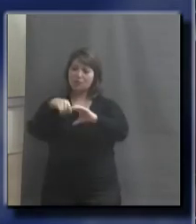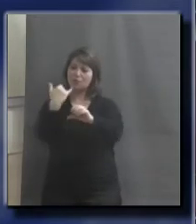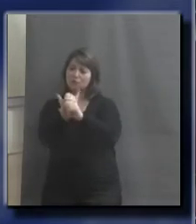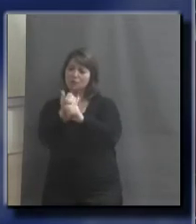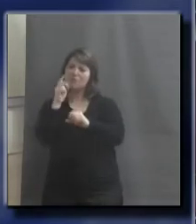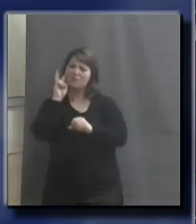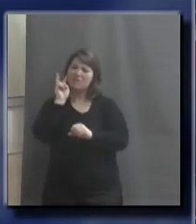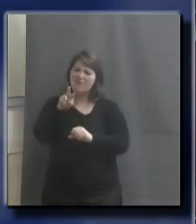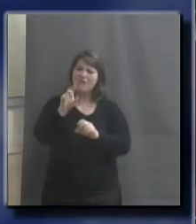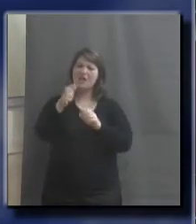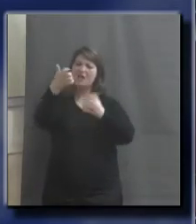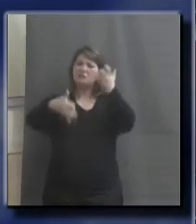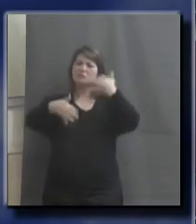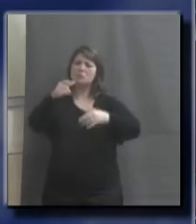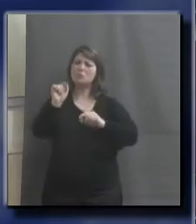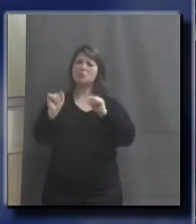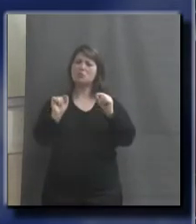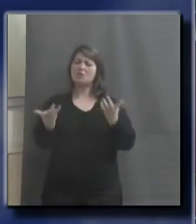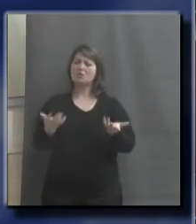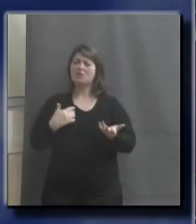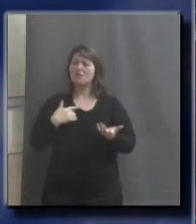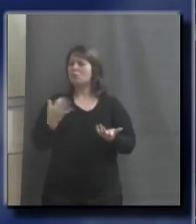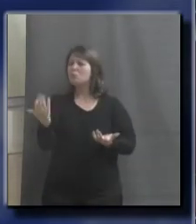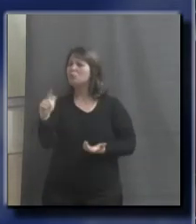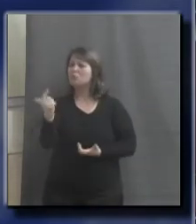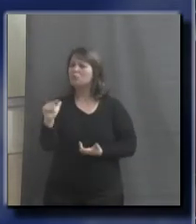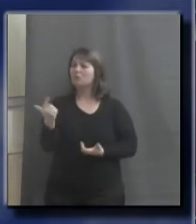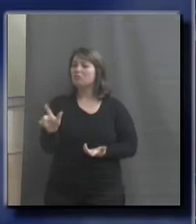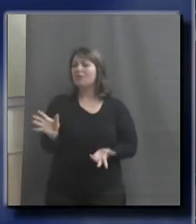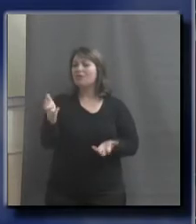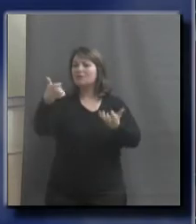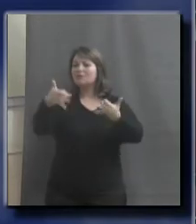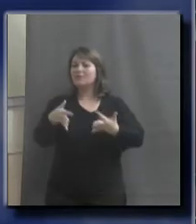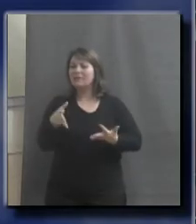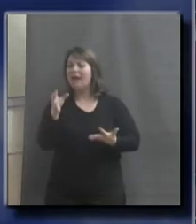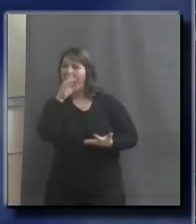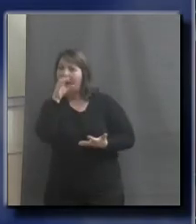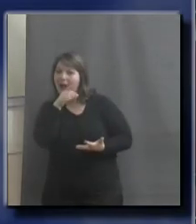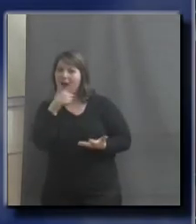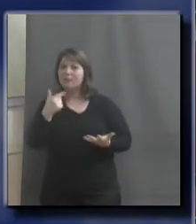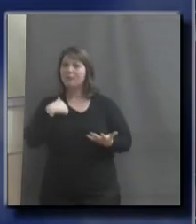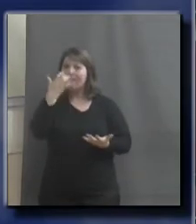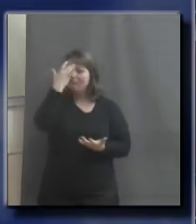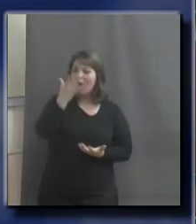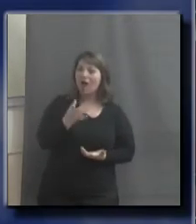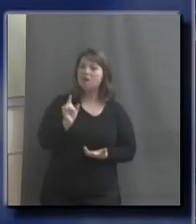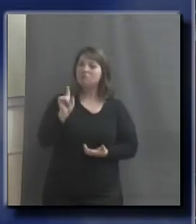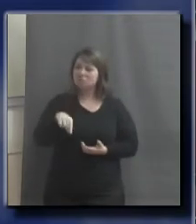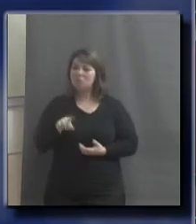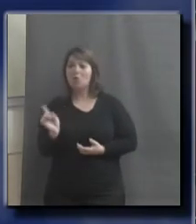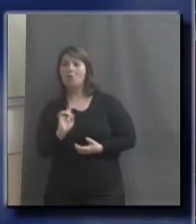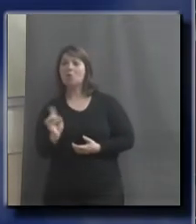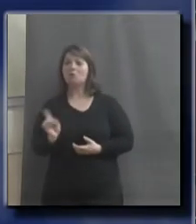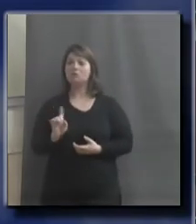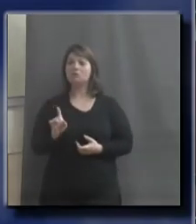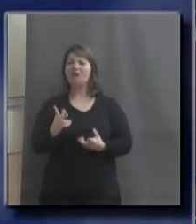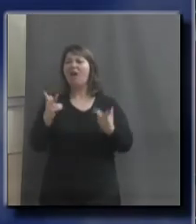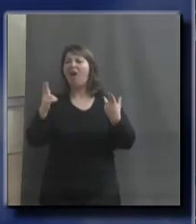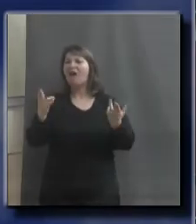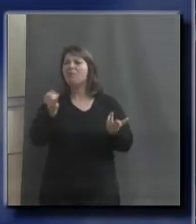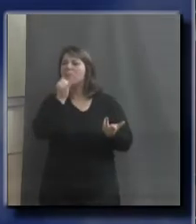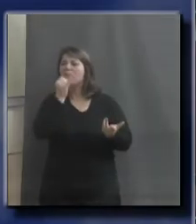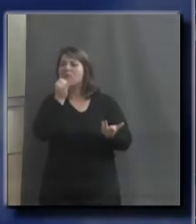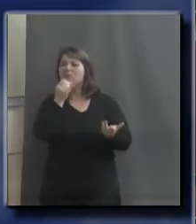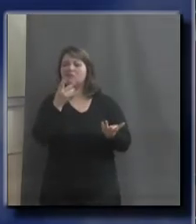propagandas. Exatamente, não tem nada. Tem o seguinte, é mais rápido, é mais fácil. É como se estivesse vendendo automóvel, né? Como se